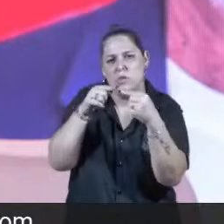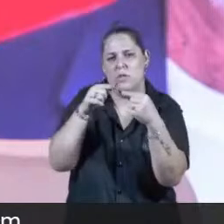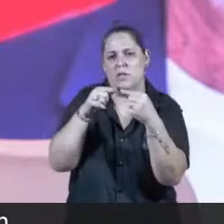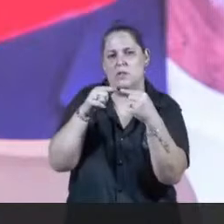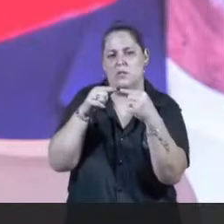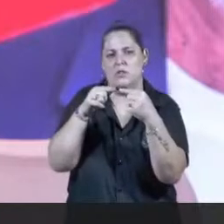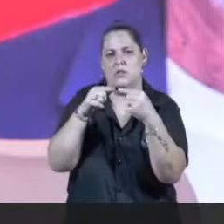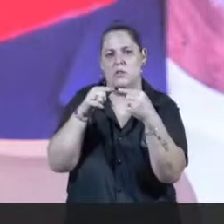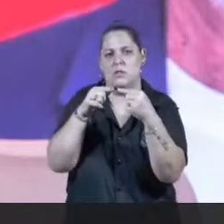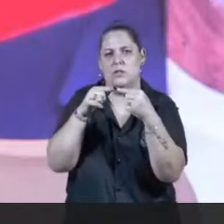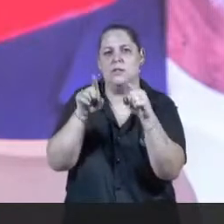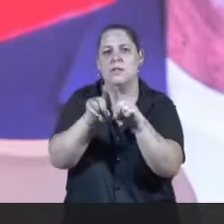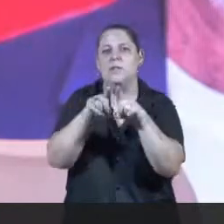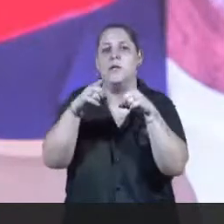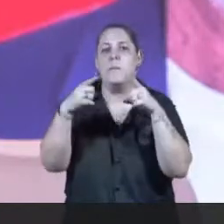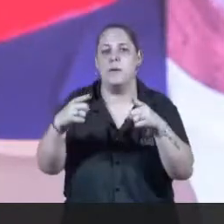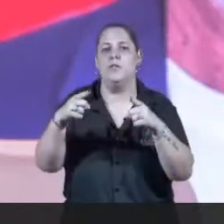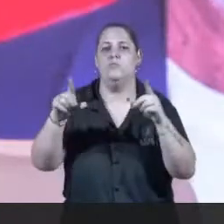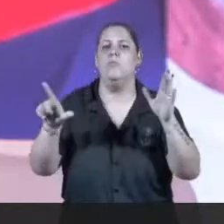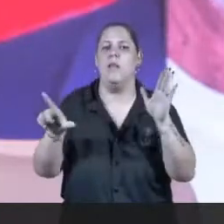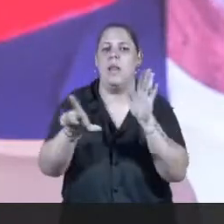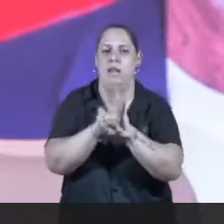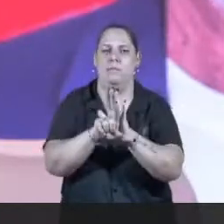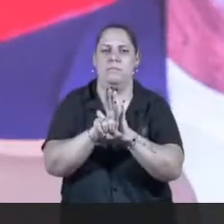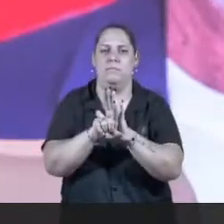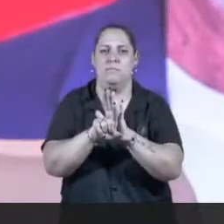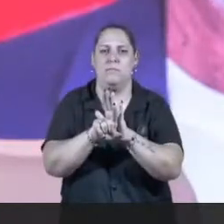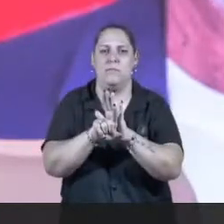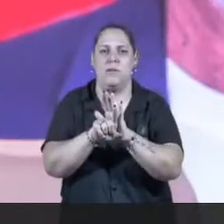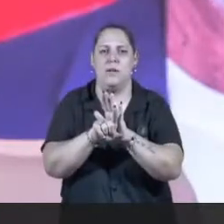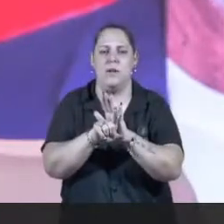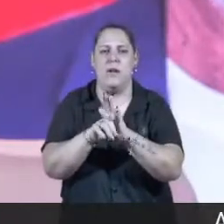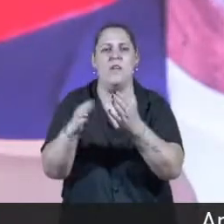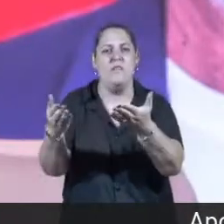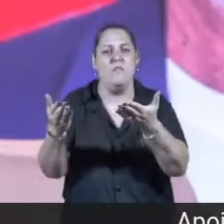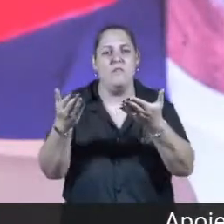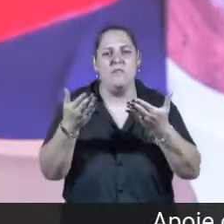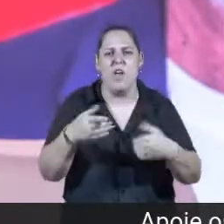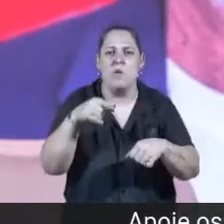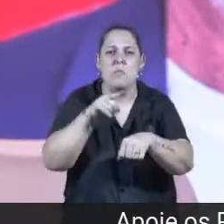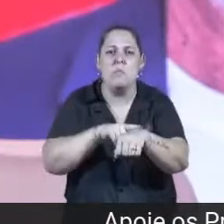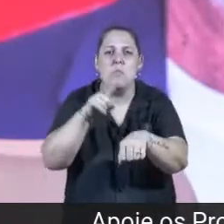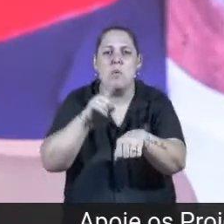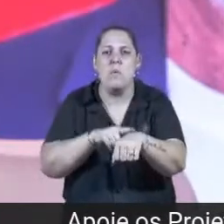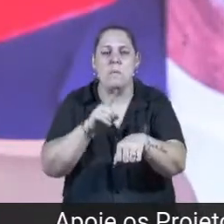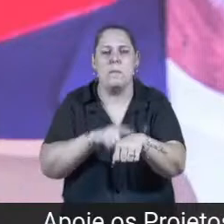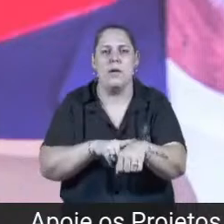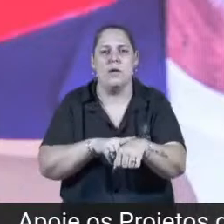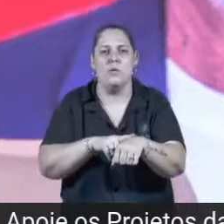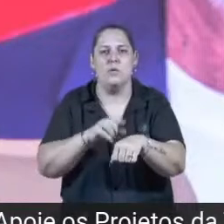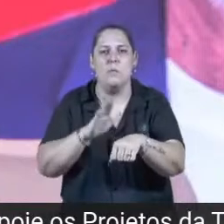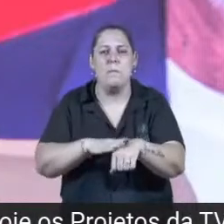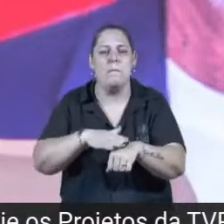e de democracia. Então, você vem aqui no momento